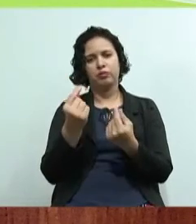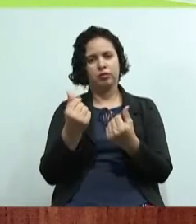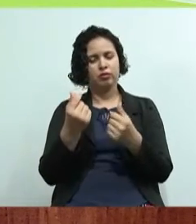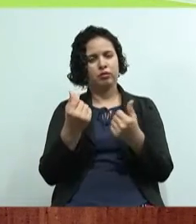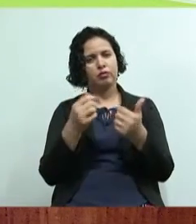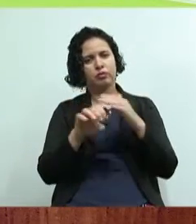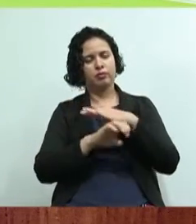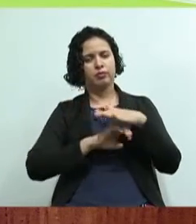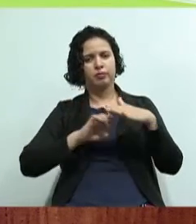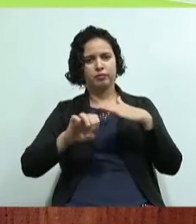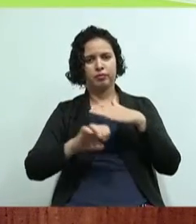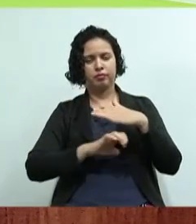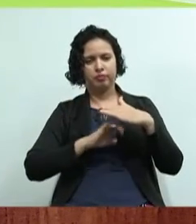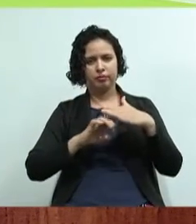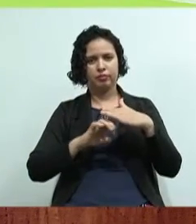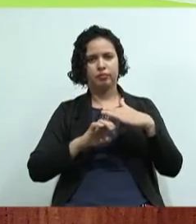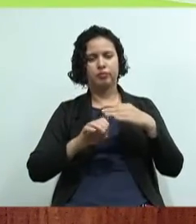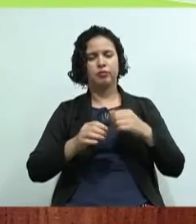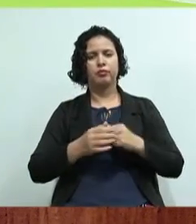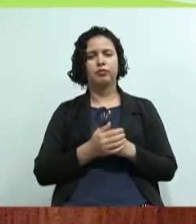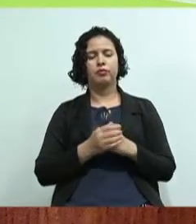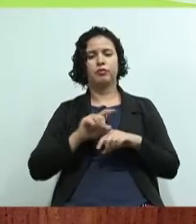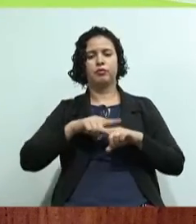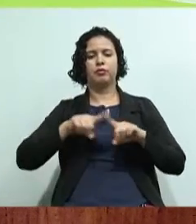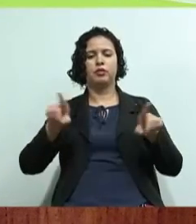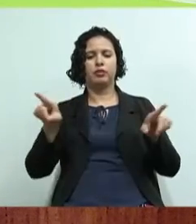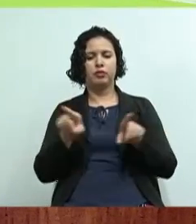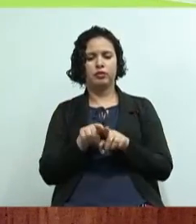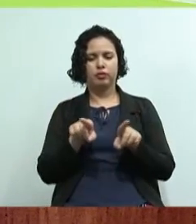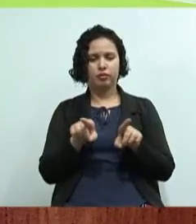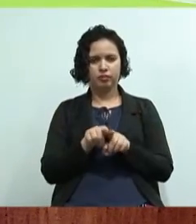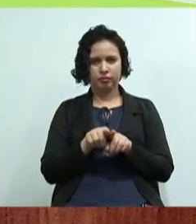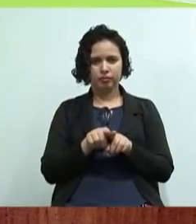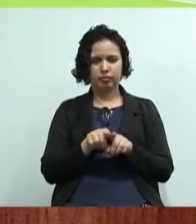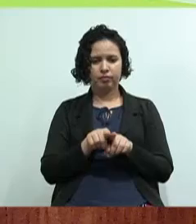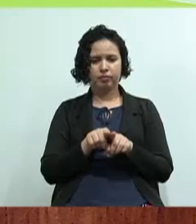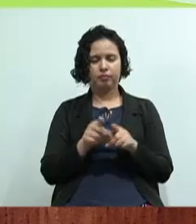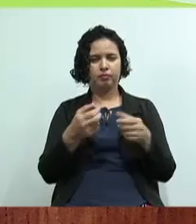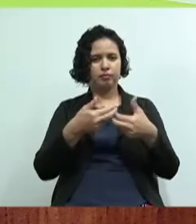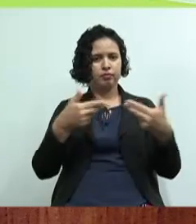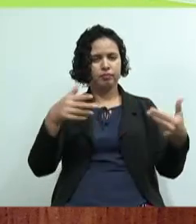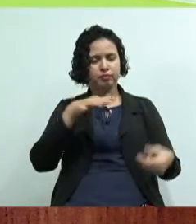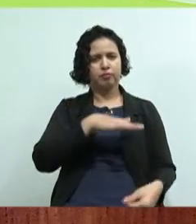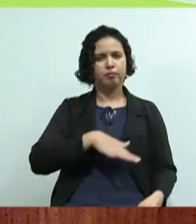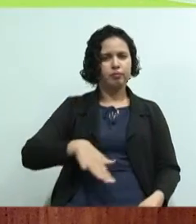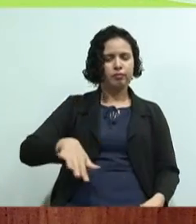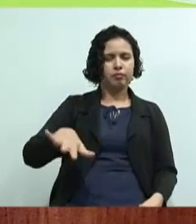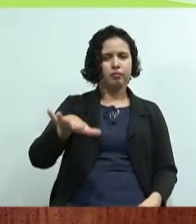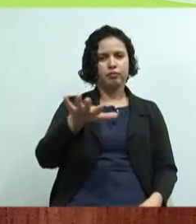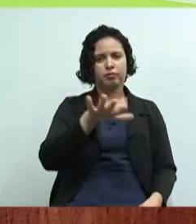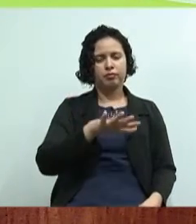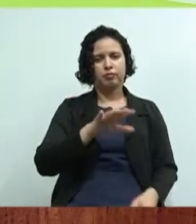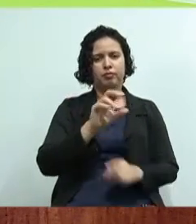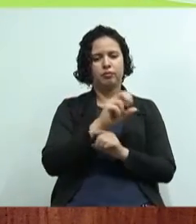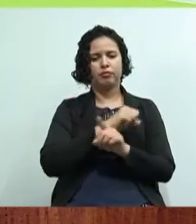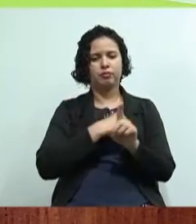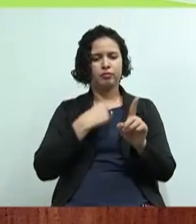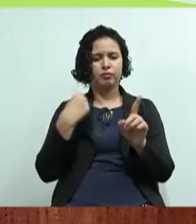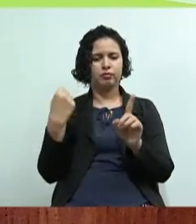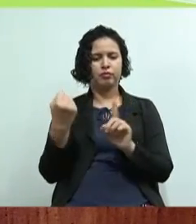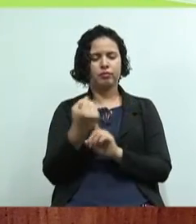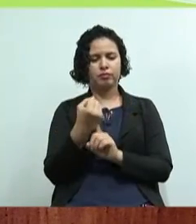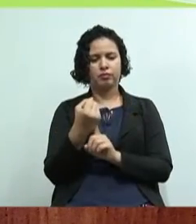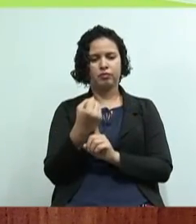naquela atividade empresarial, mas também as condições ambientais e as condições sociais